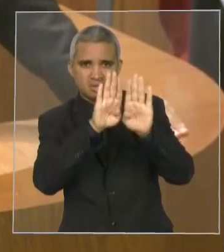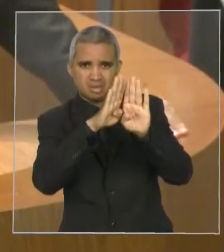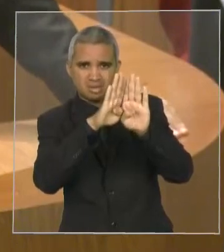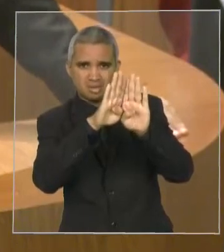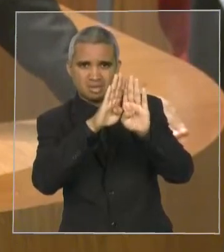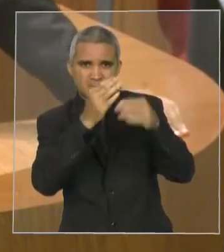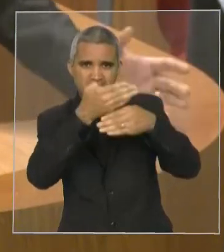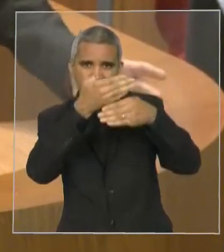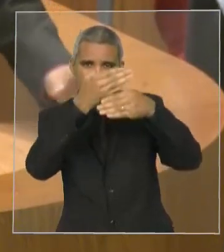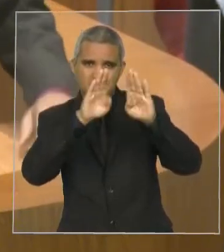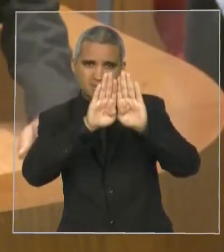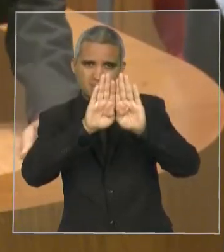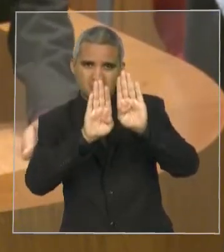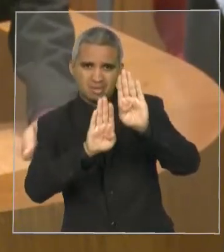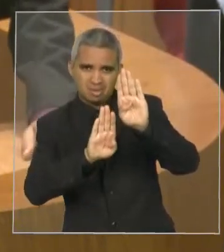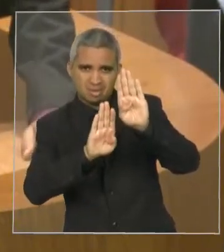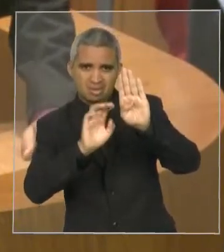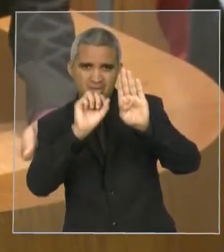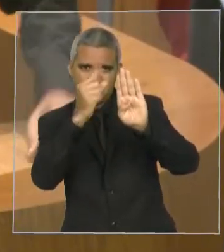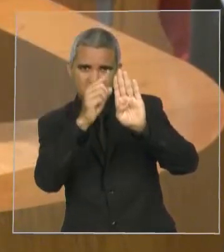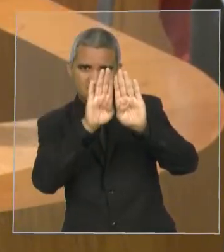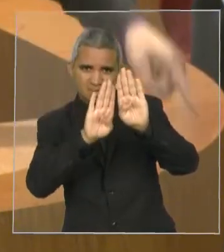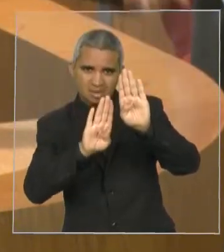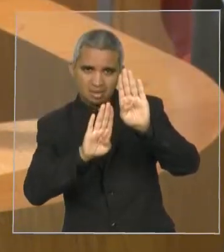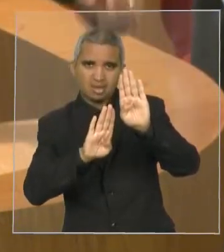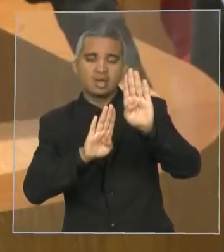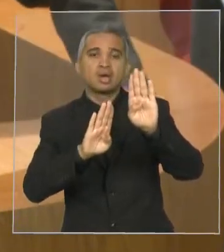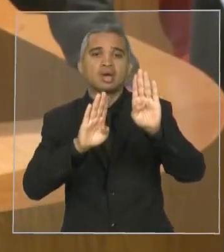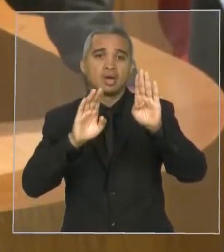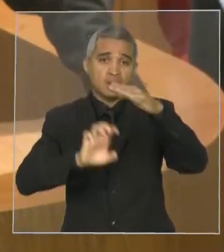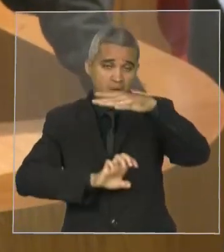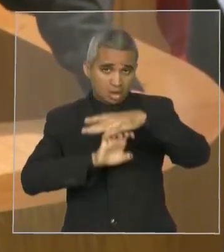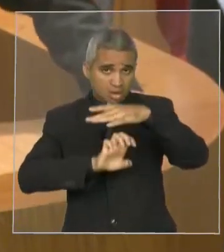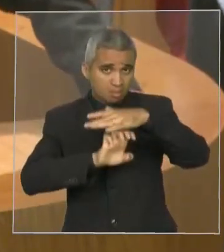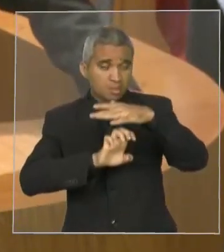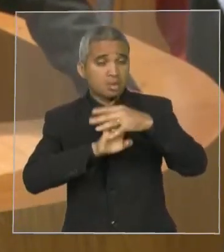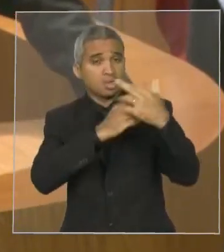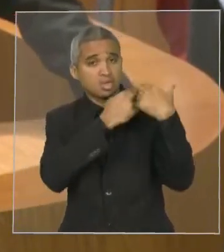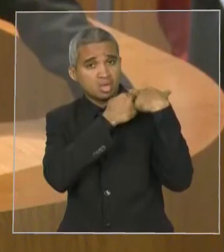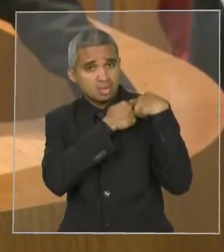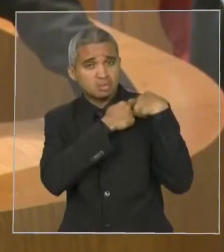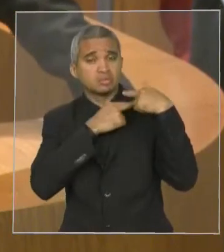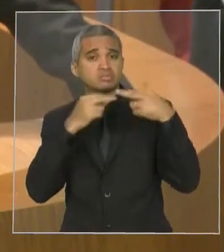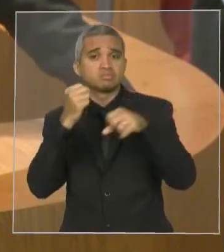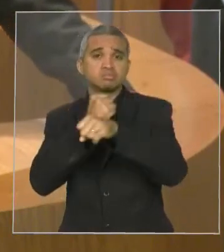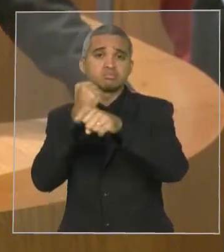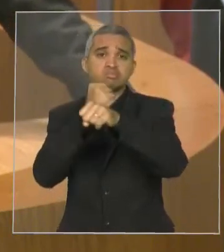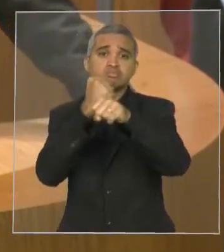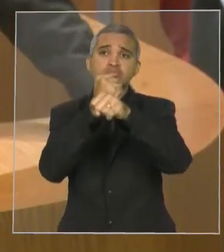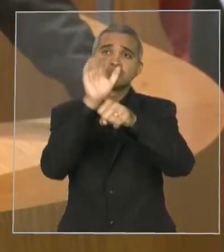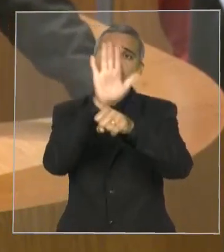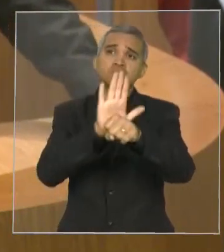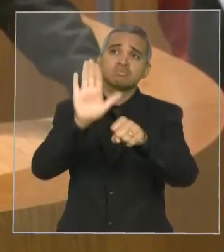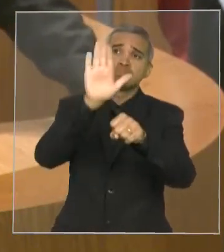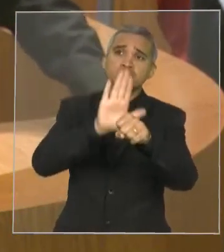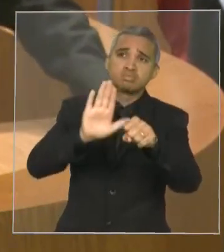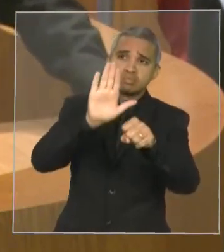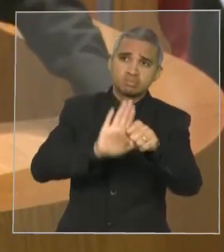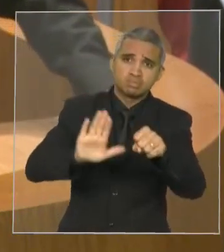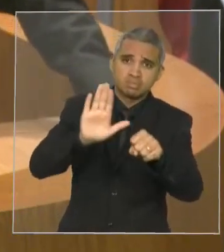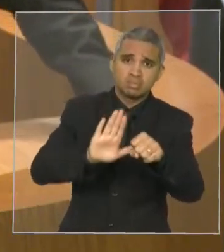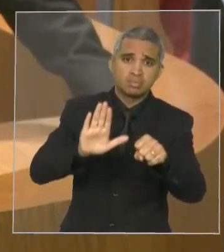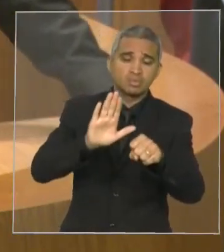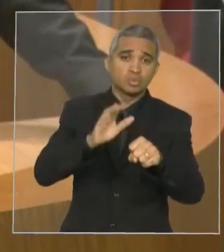da questão das chuvas a empresa vai fazer já está fazendo e não custará nada para os cofres do estado captado